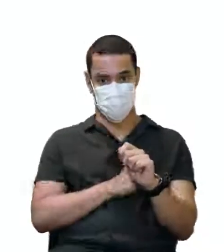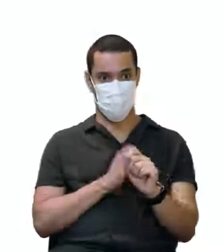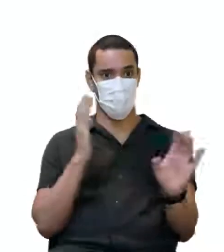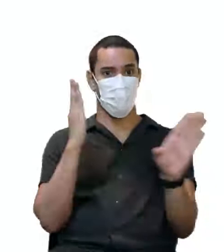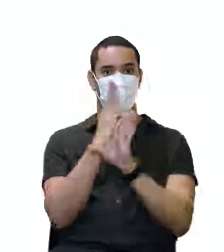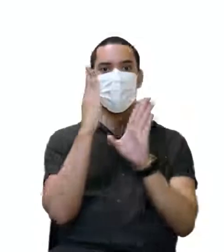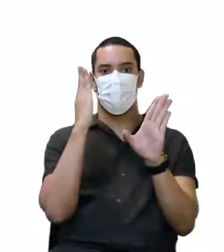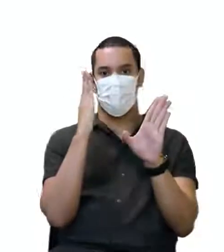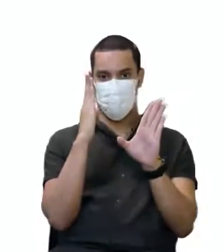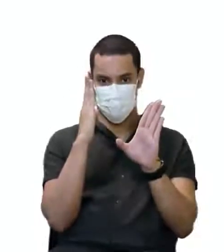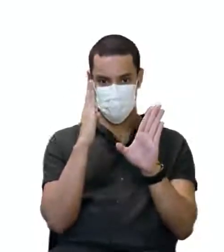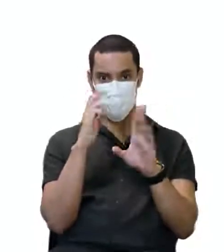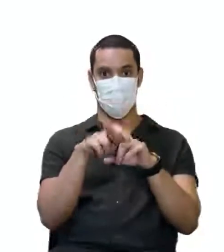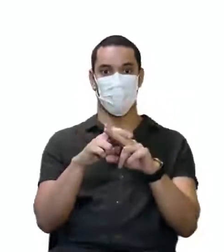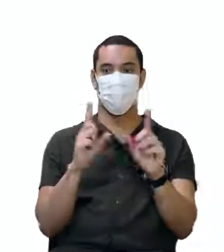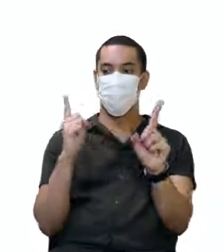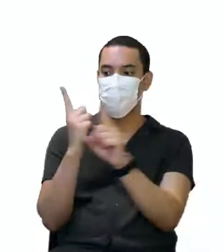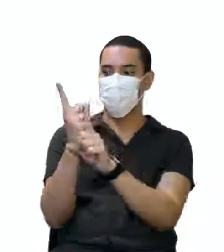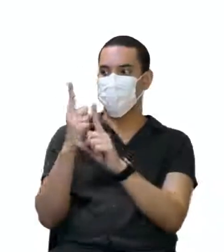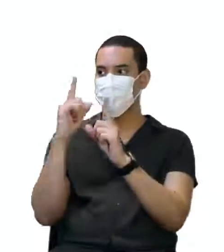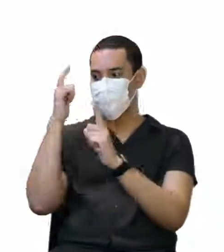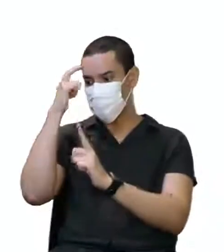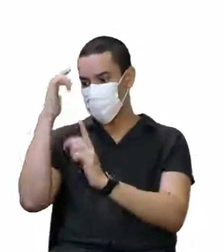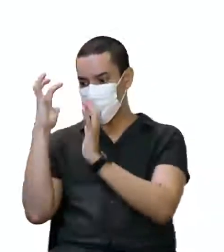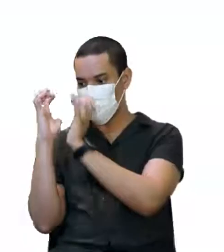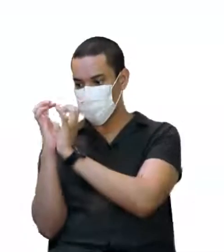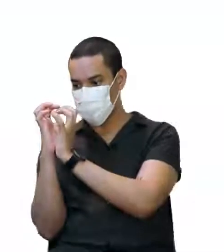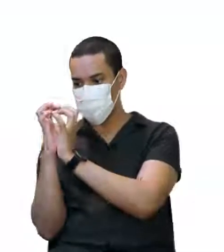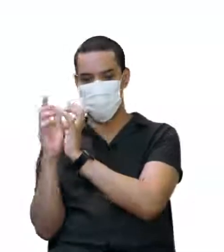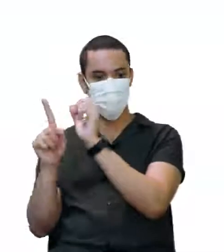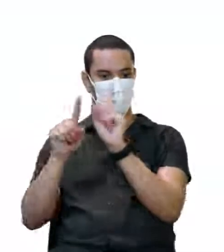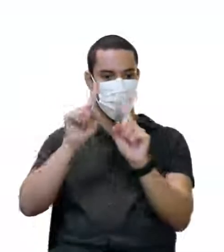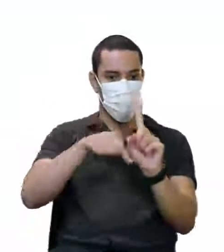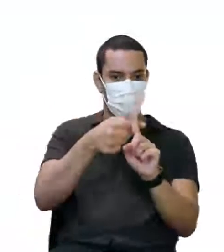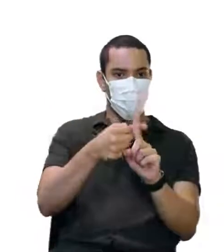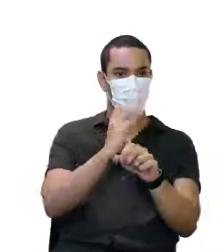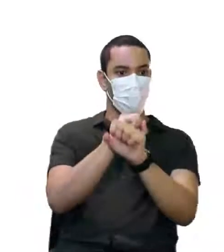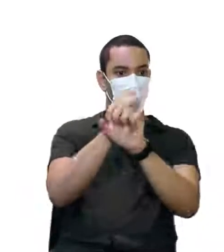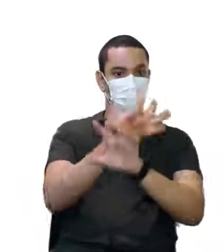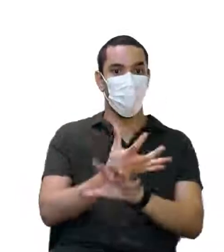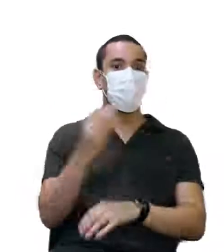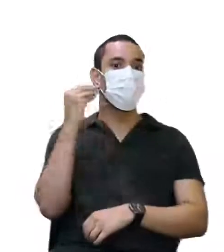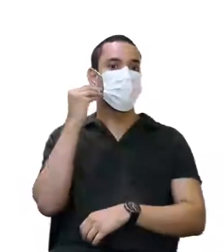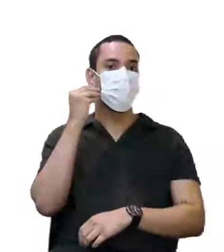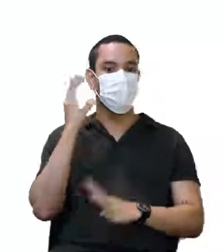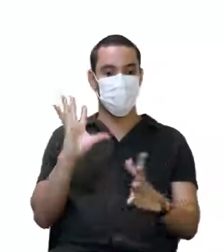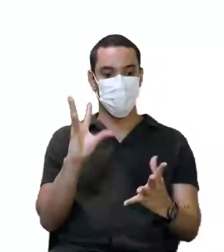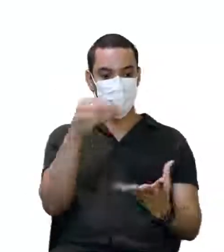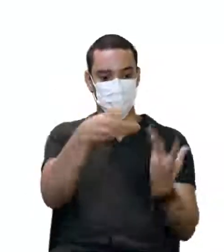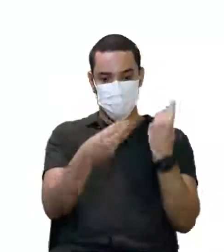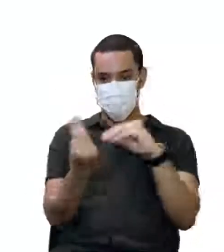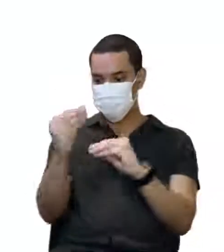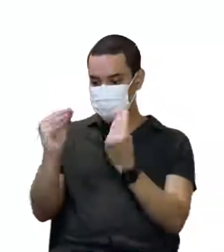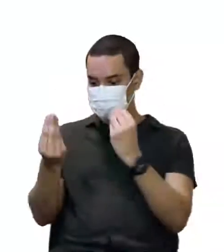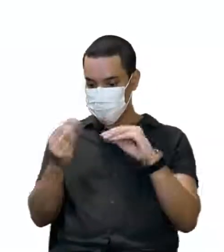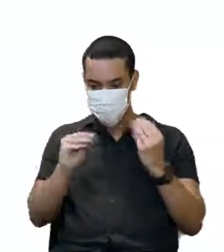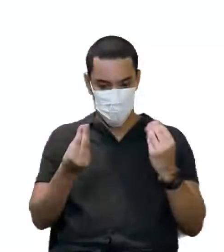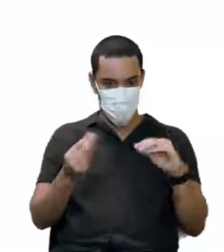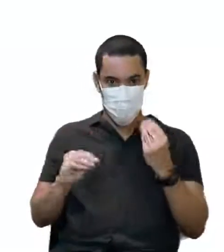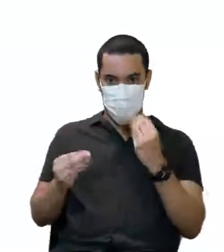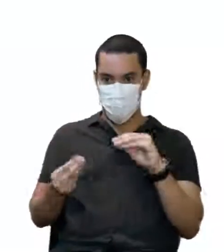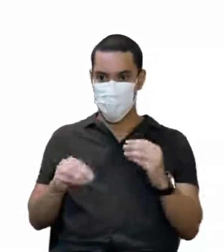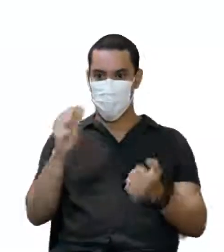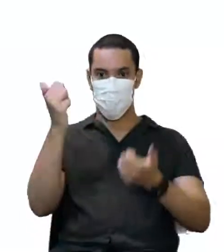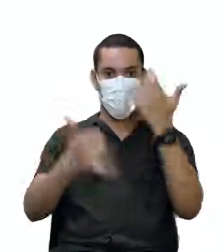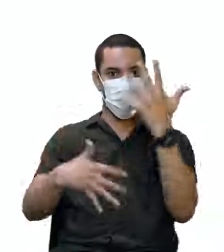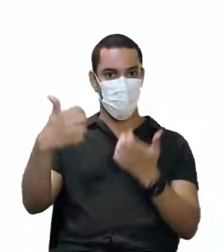E aí a gente faz a descoberta, a gente encontra os crânios, encontra os ossos, vai juntando, tentando juntar algumas peças, que tem vezes que não vai dar,